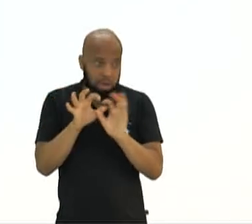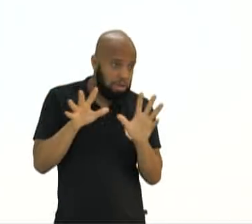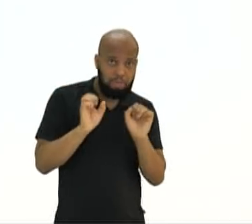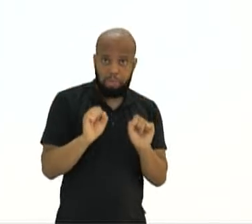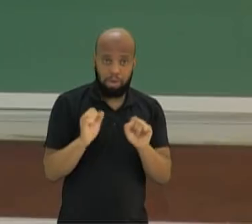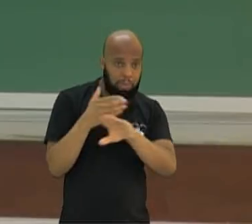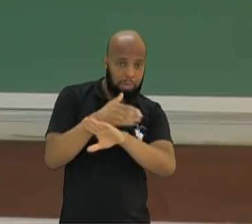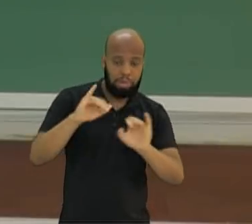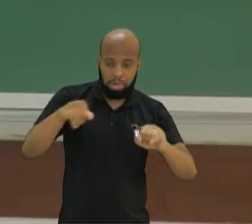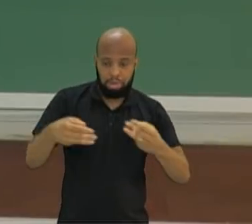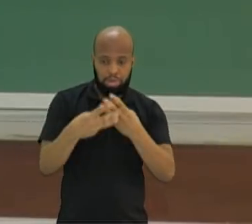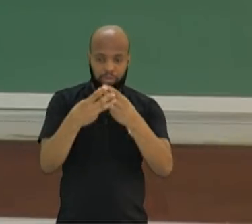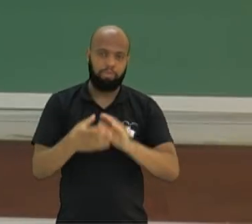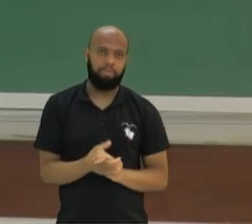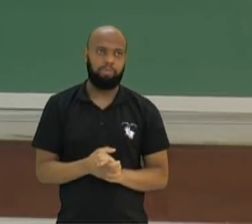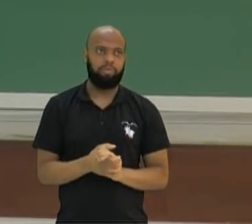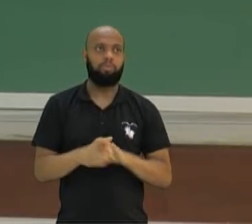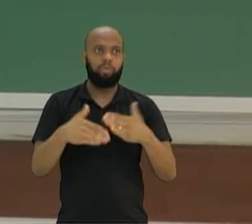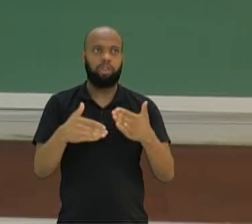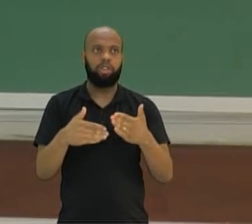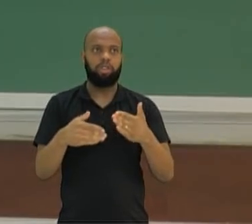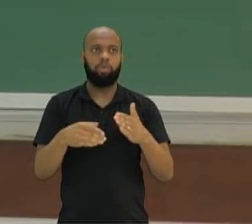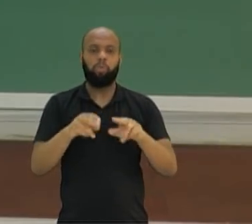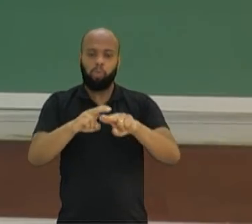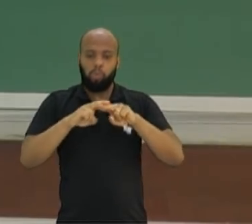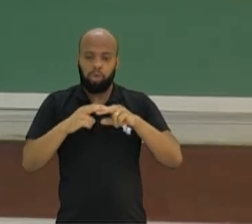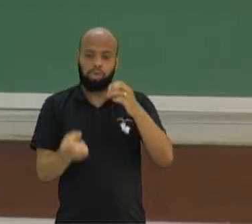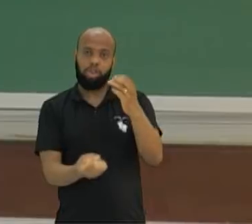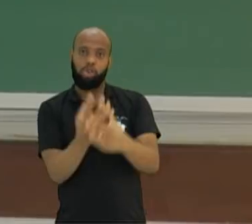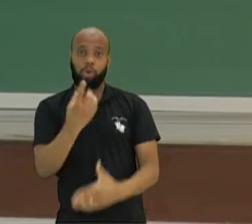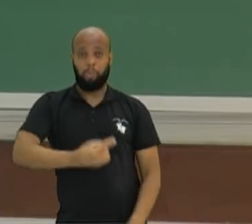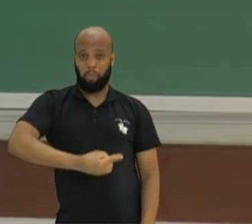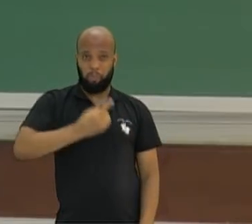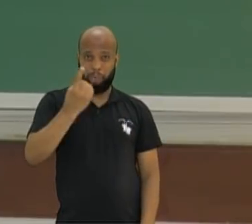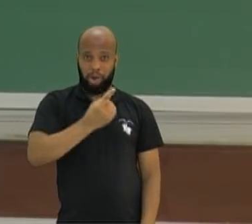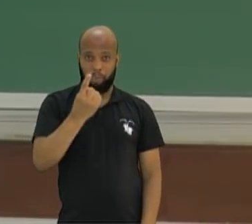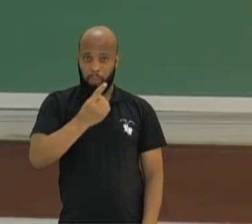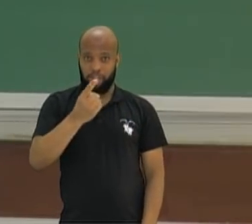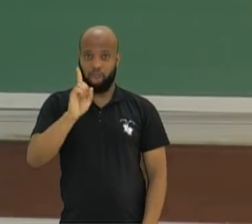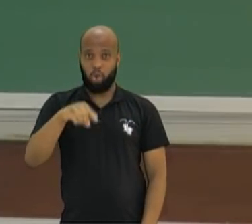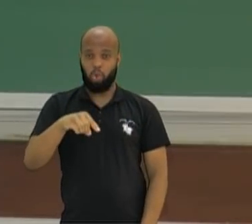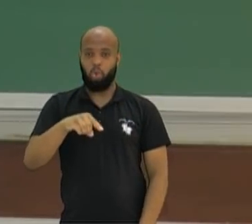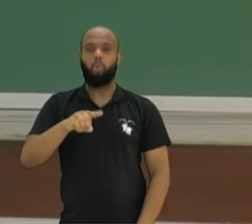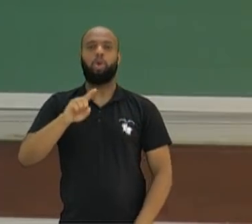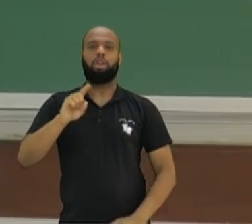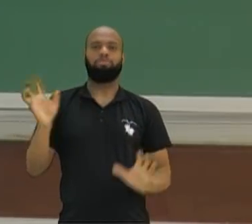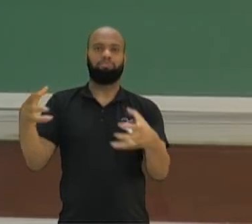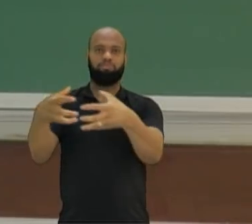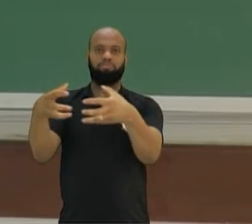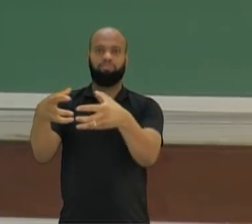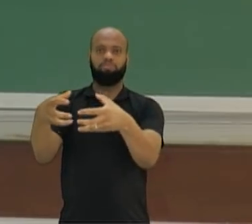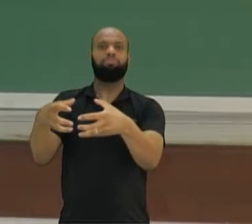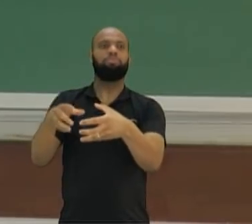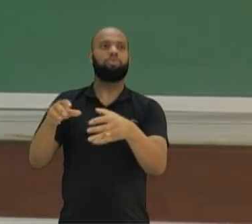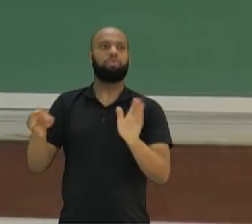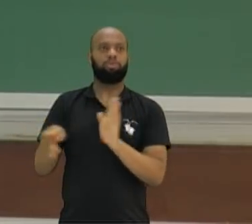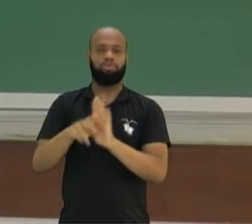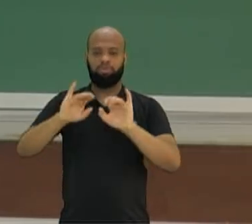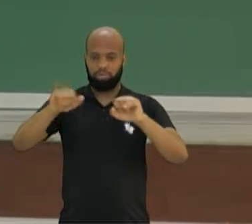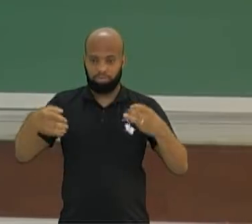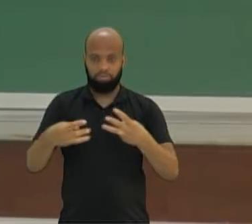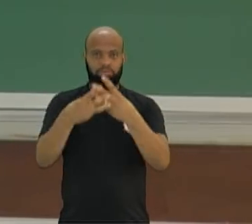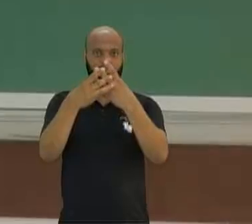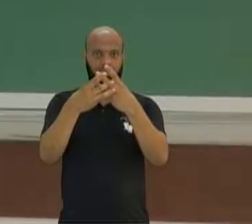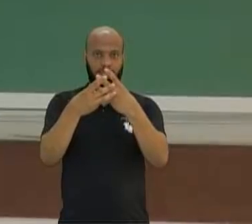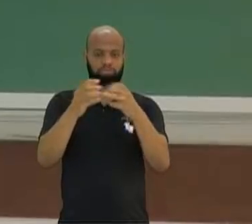Brasil. Por isso surge, né, a primeira sinagoga, como vocês viram aqui, Kahal Zur de Israel,